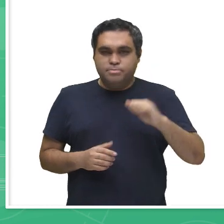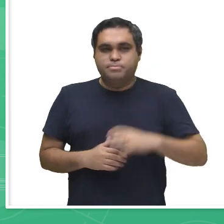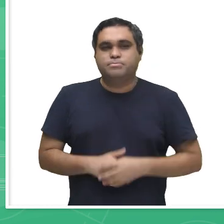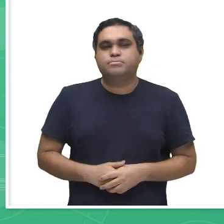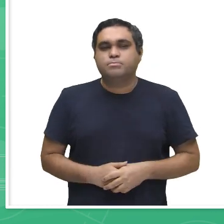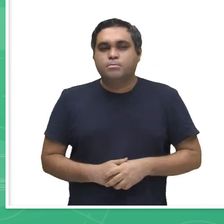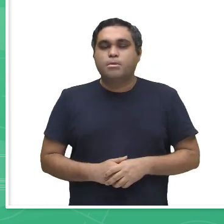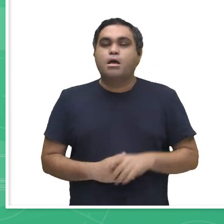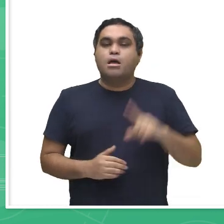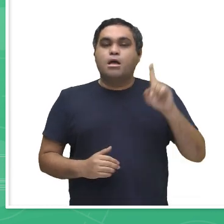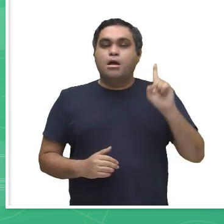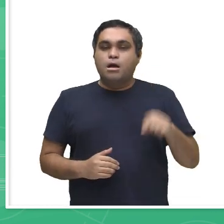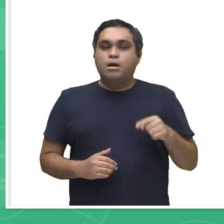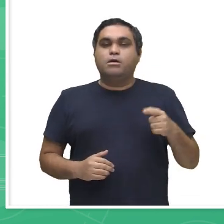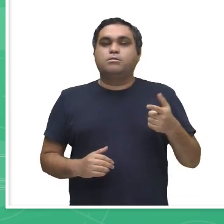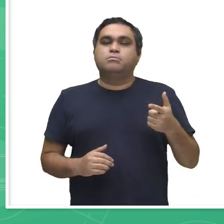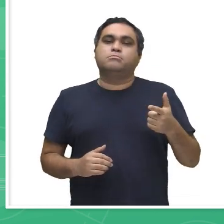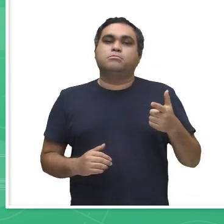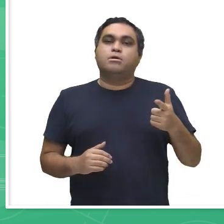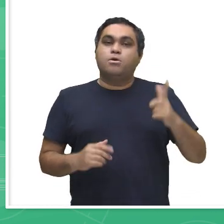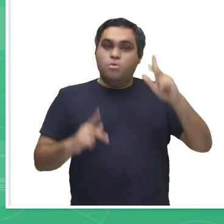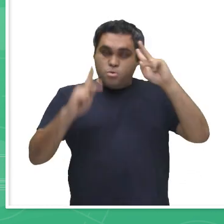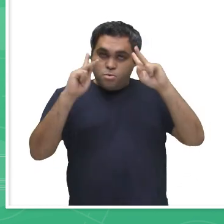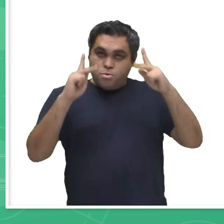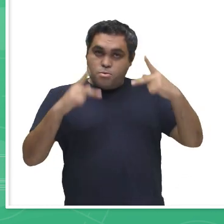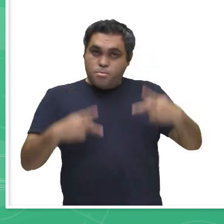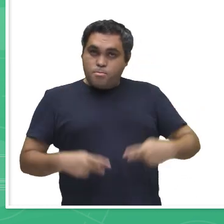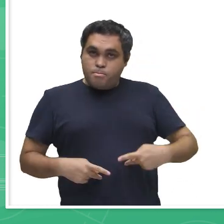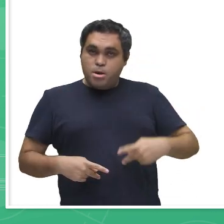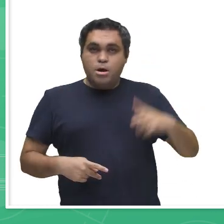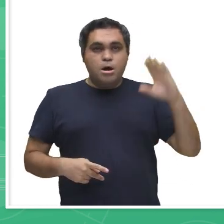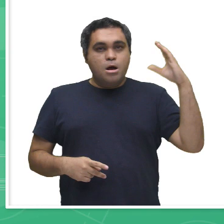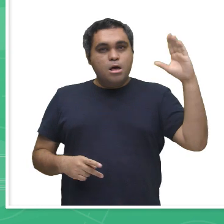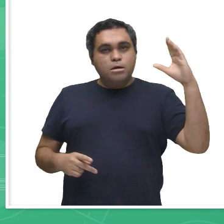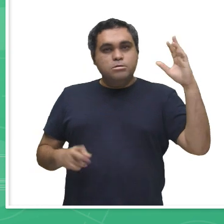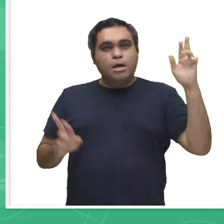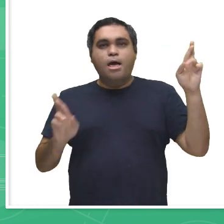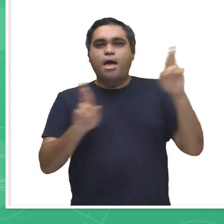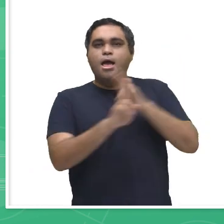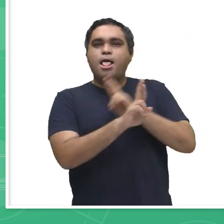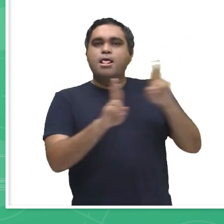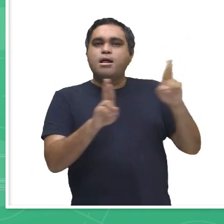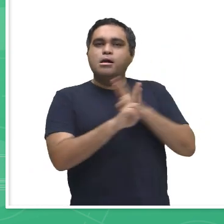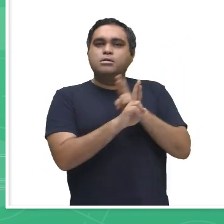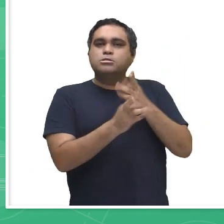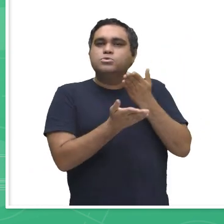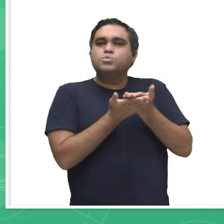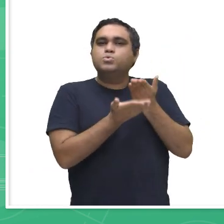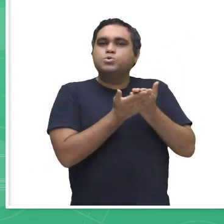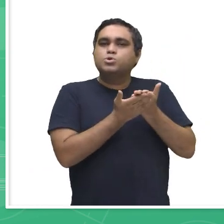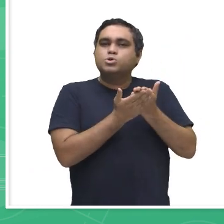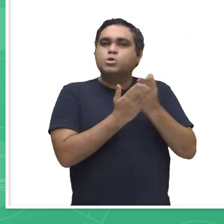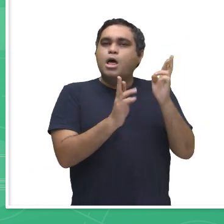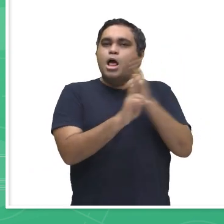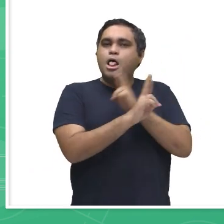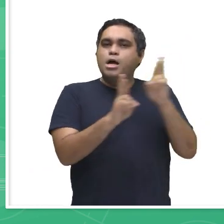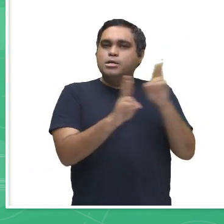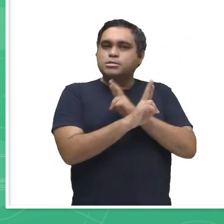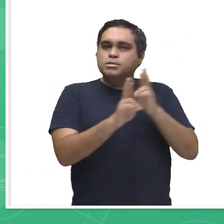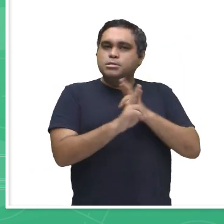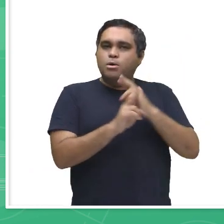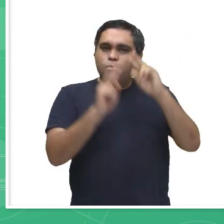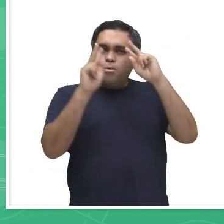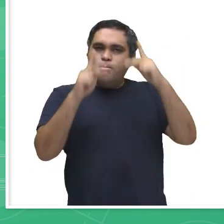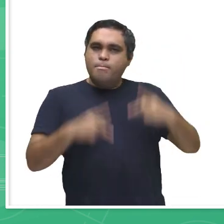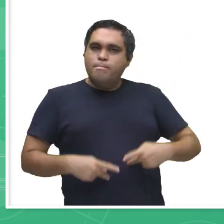epistemologia. O que é isso? O que é essa epistemologia? O ramo filosófico que estuda a relação entre o ser humano e o